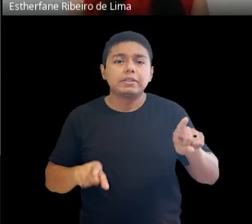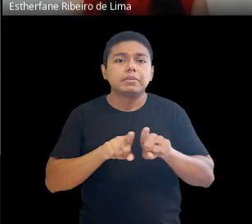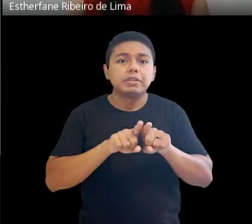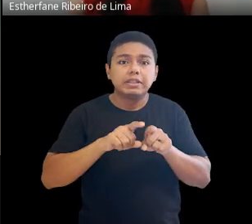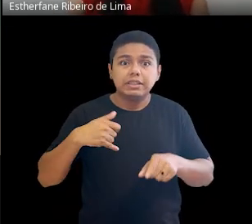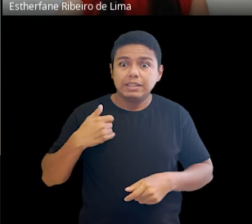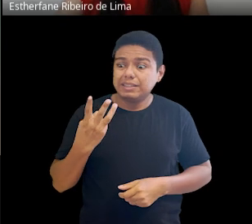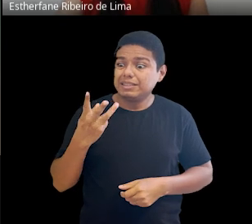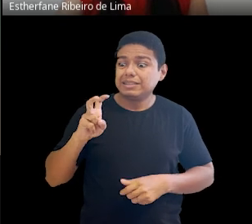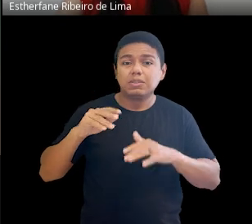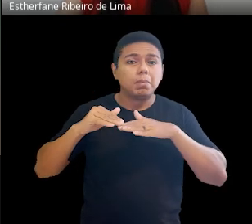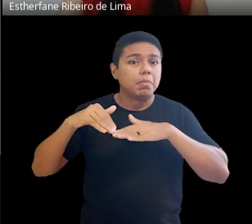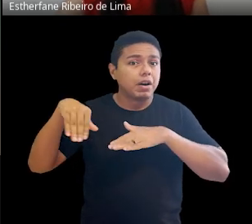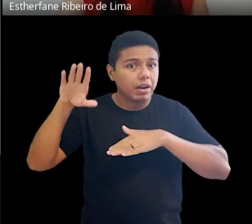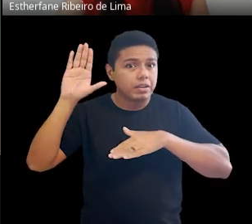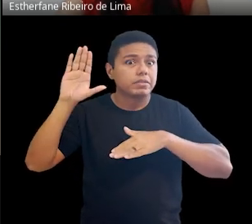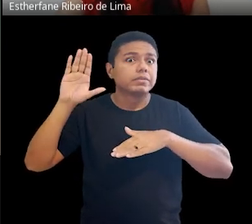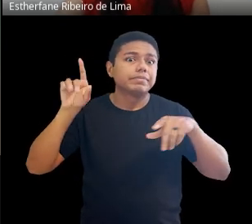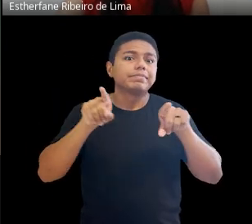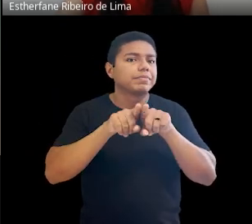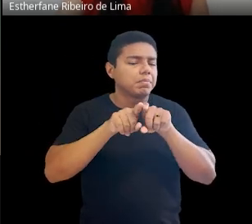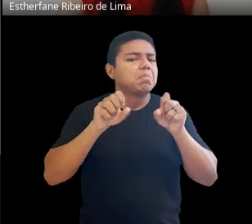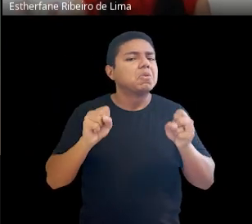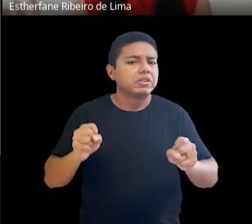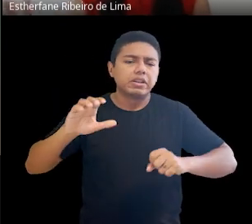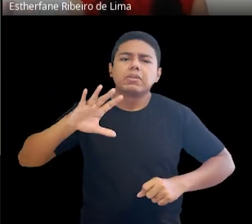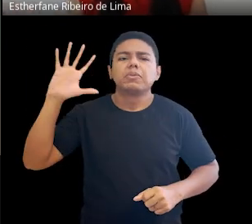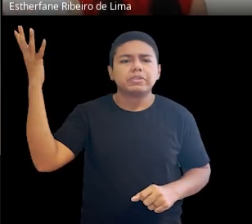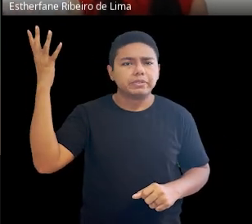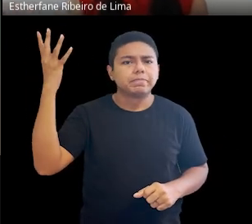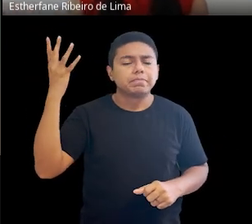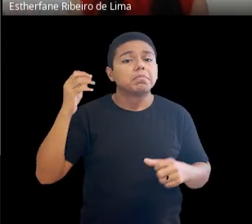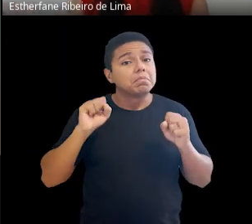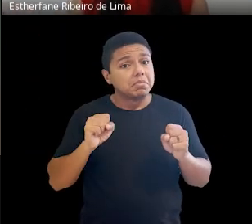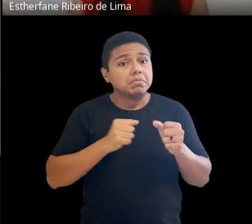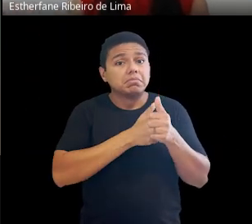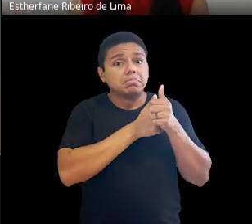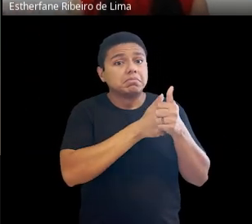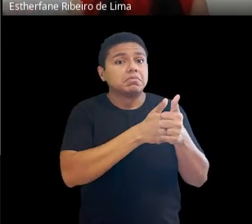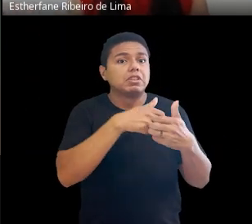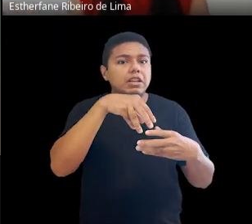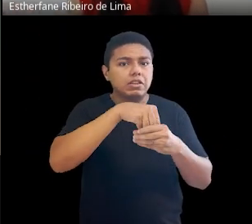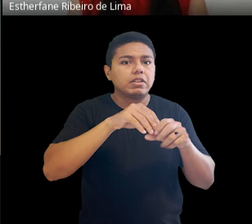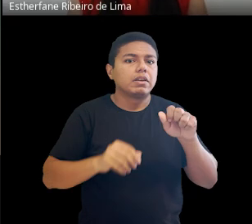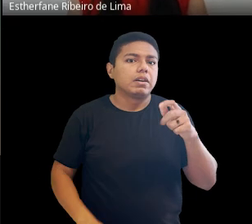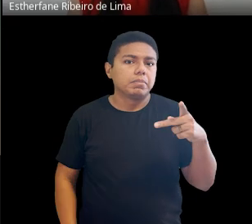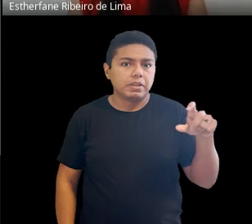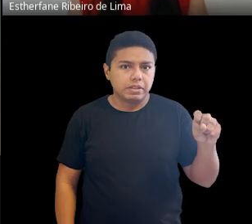de 35 anos, elas podem apresentar alguma intercorrência, mas podem ser acompanhadas na atenção primária.